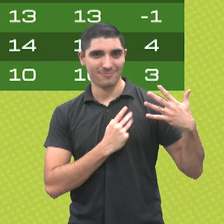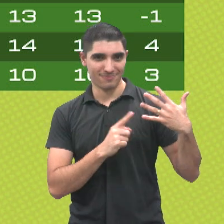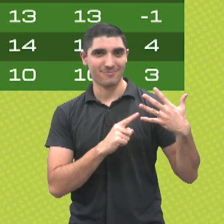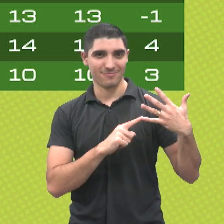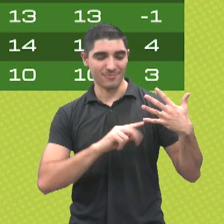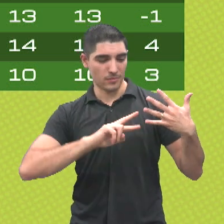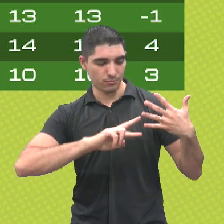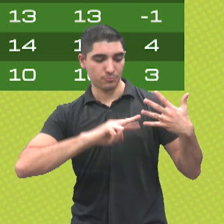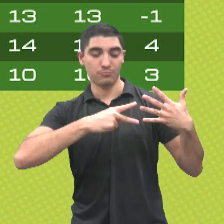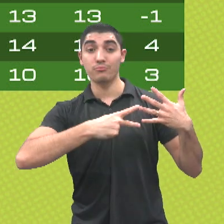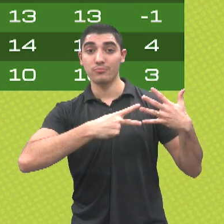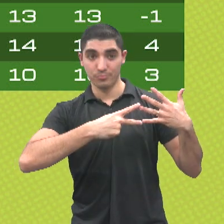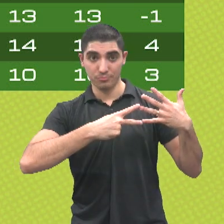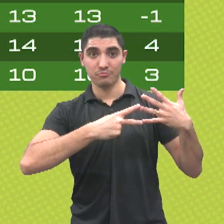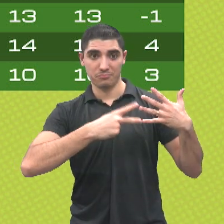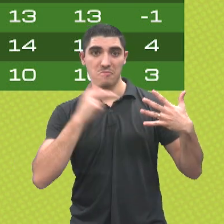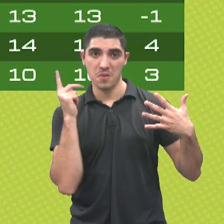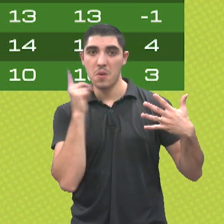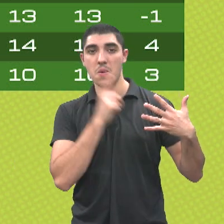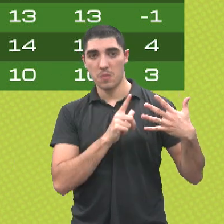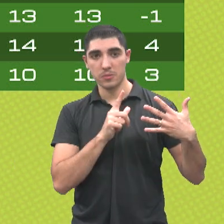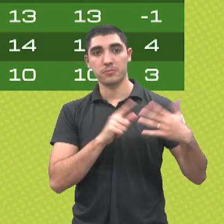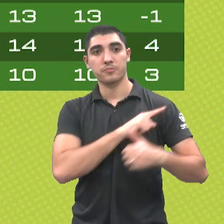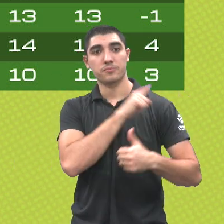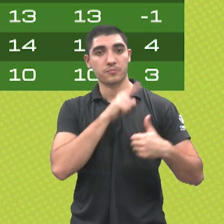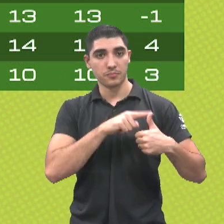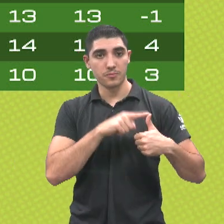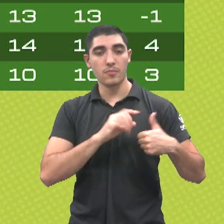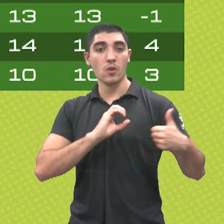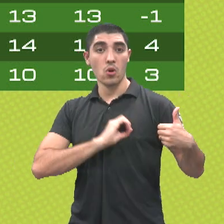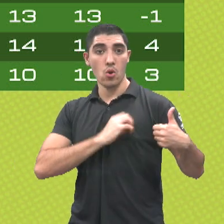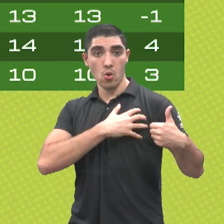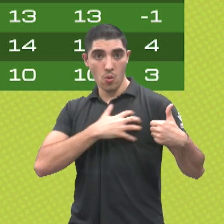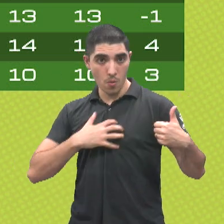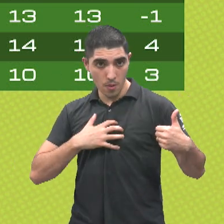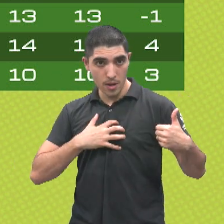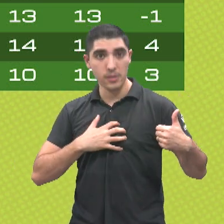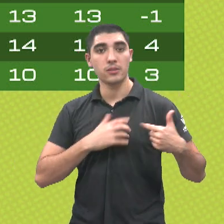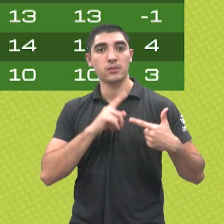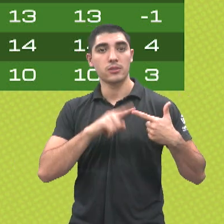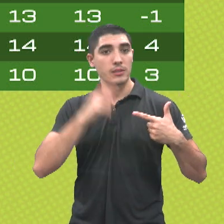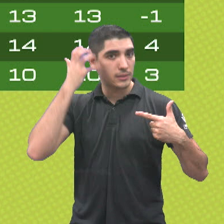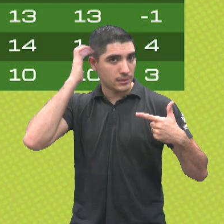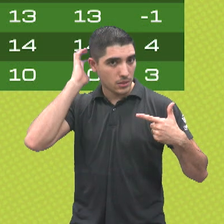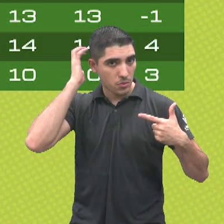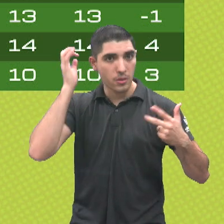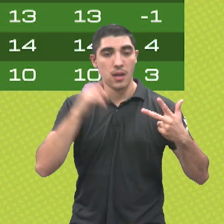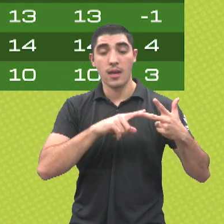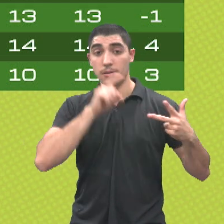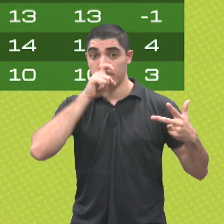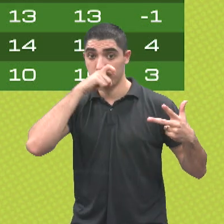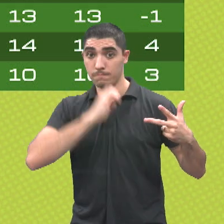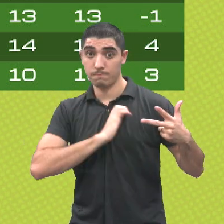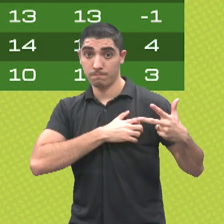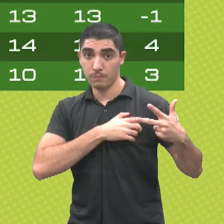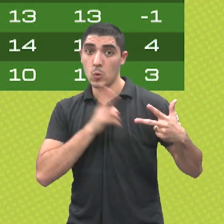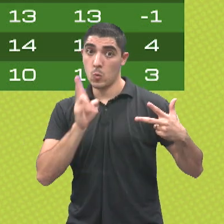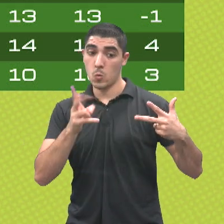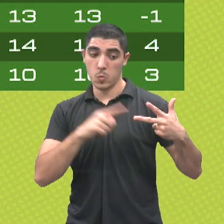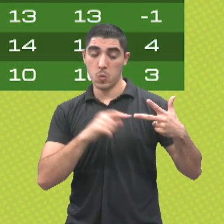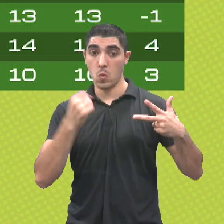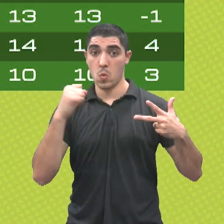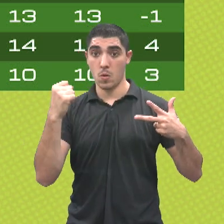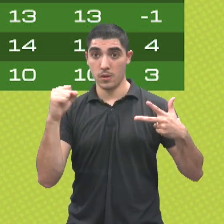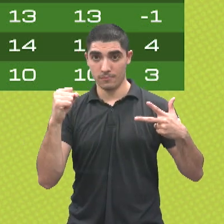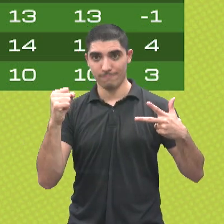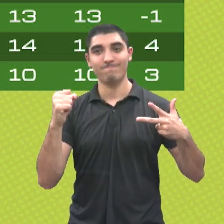4ª posição do Grêmio Prudente, que agora é o 5º. Oeste é o 6º, 7º Santo André. São José ainda se mantém na 8ª posição,